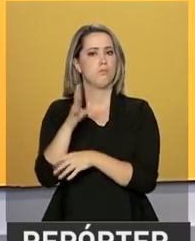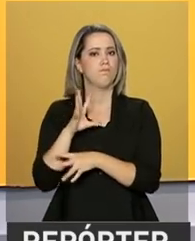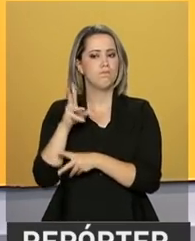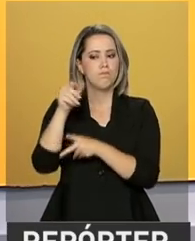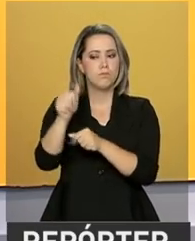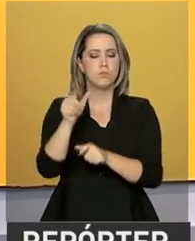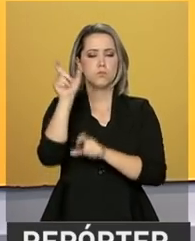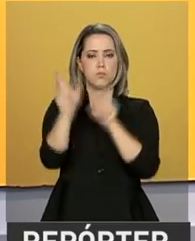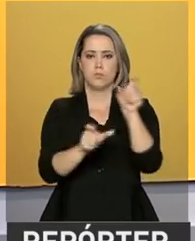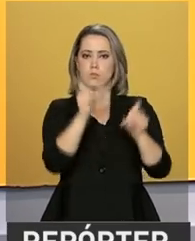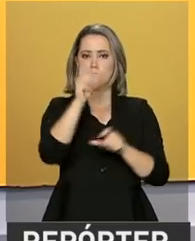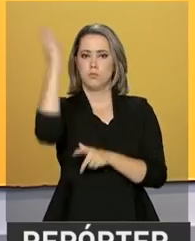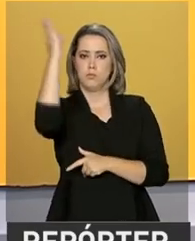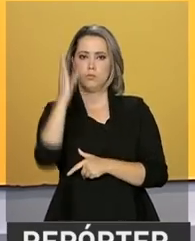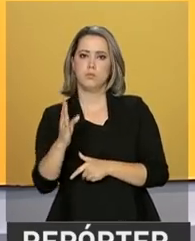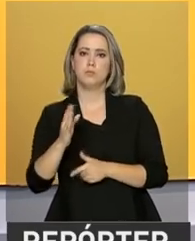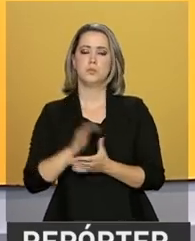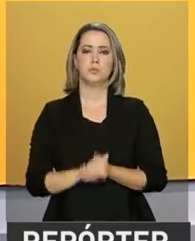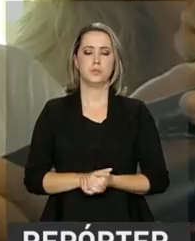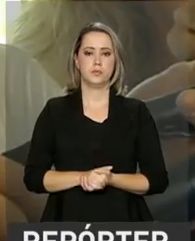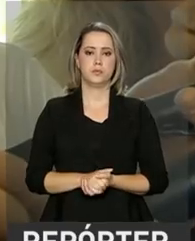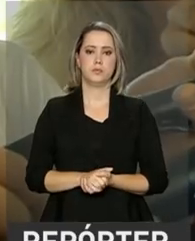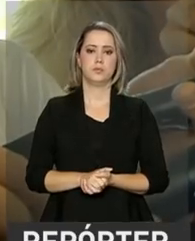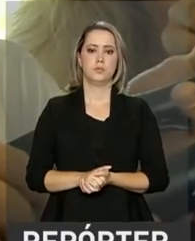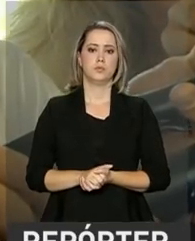de todos os brasileiros